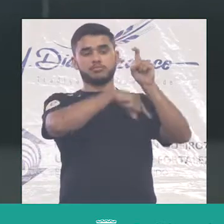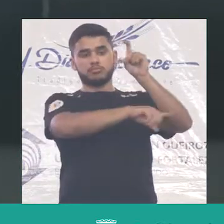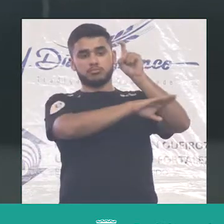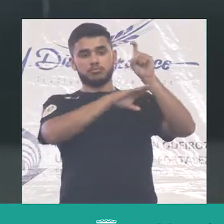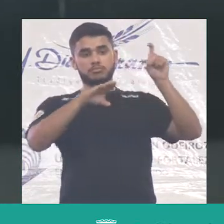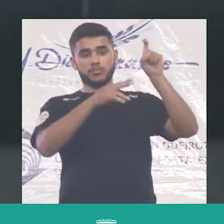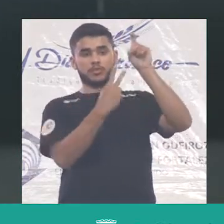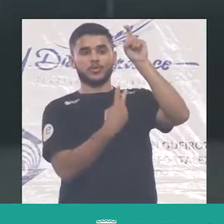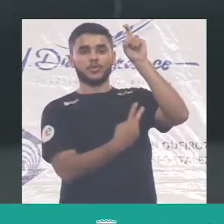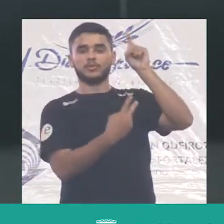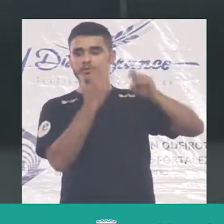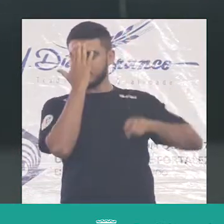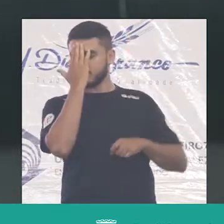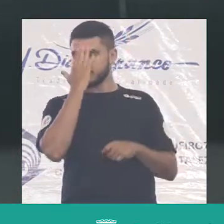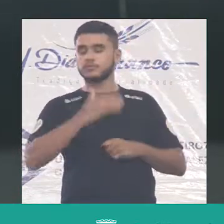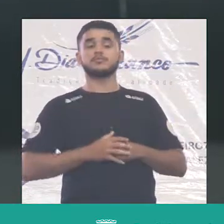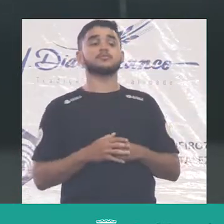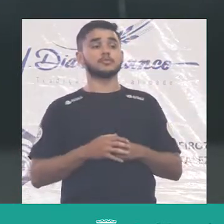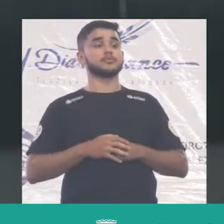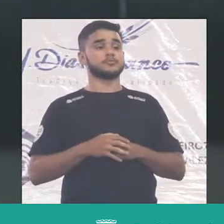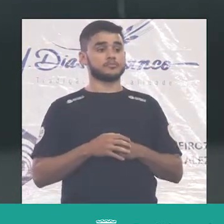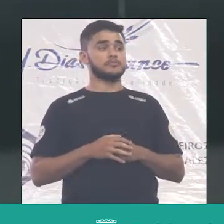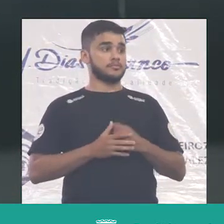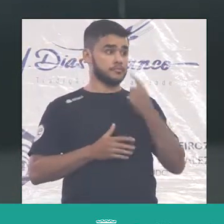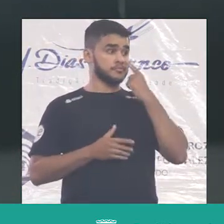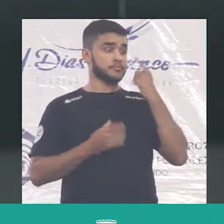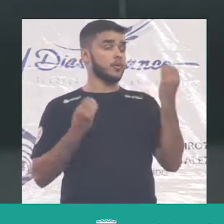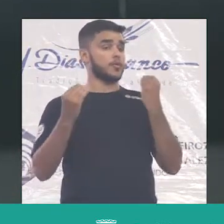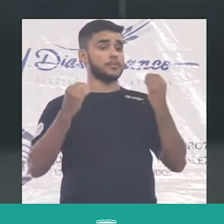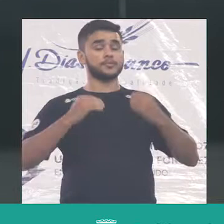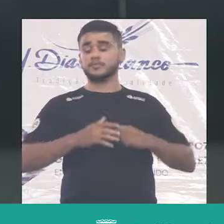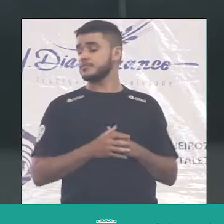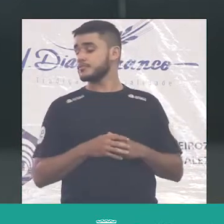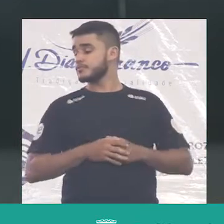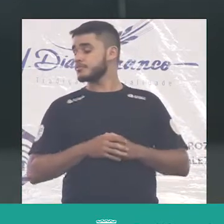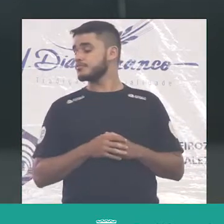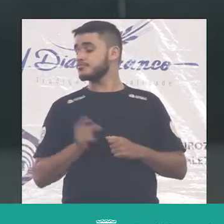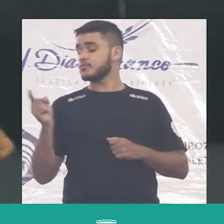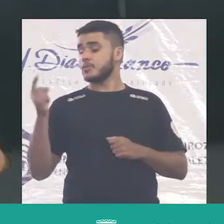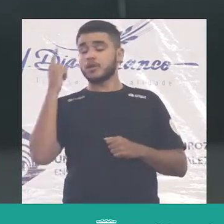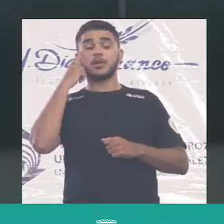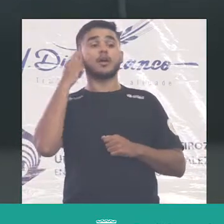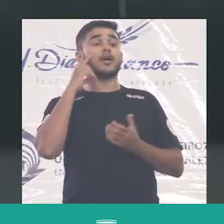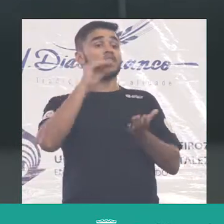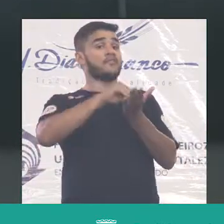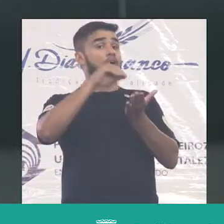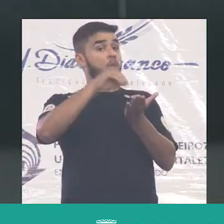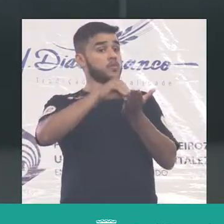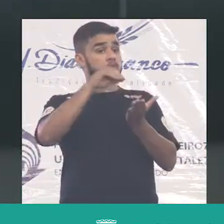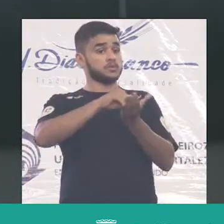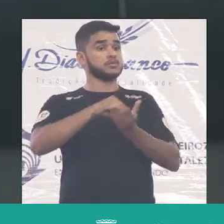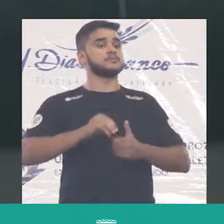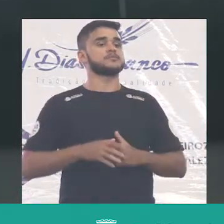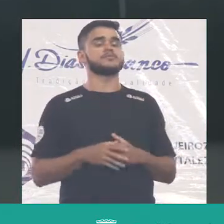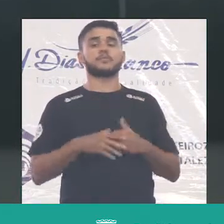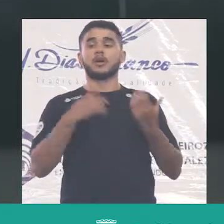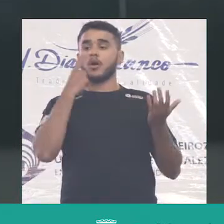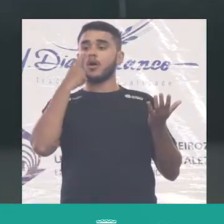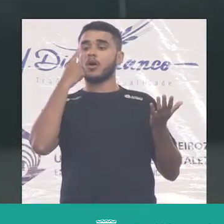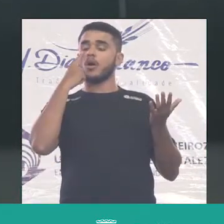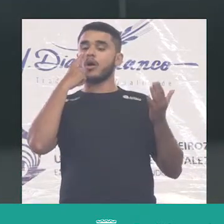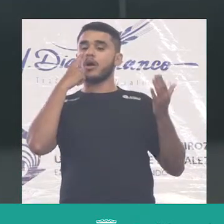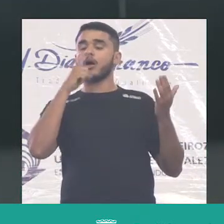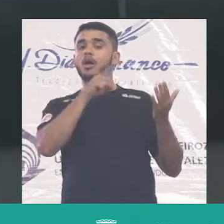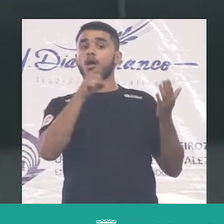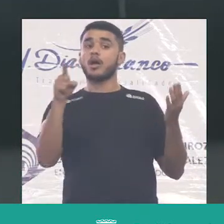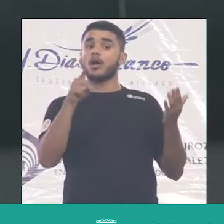2. Ou seja, 10% de x ao cubo. Esse valor é o que falta, não é isso? Mas nós acabamos de ver que